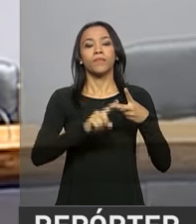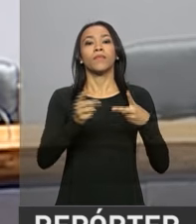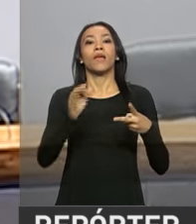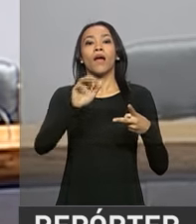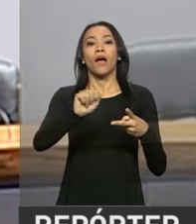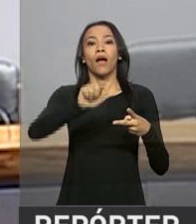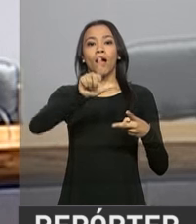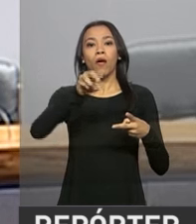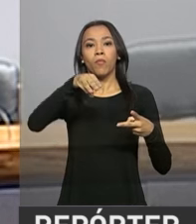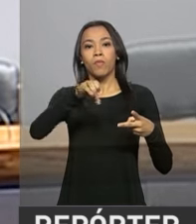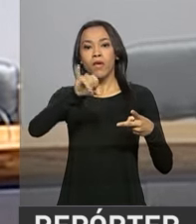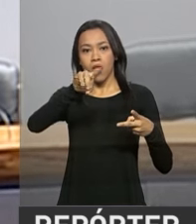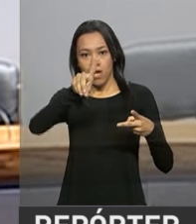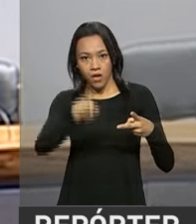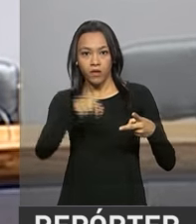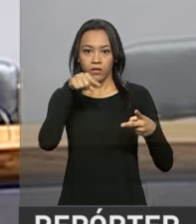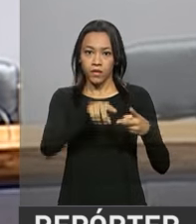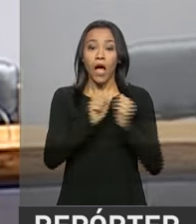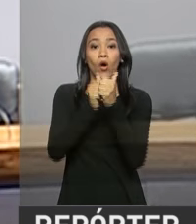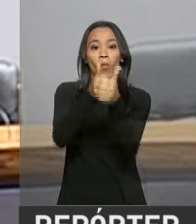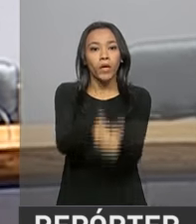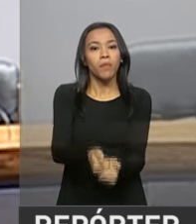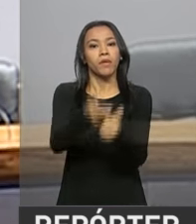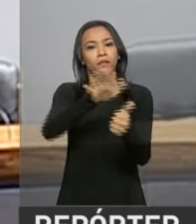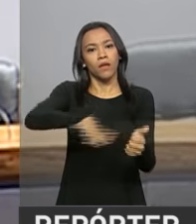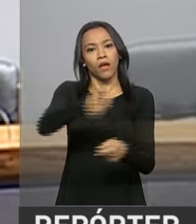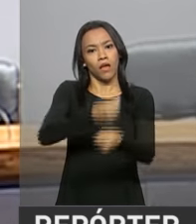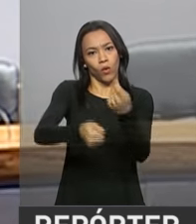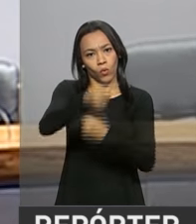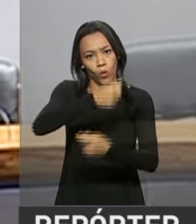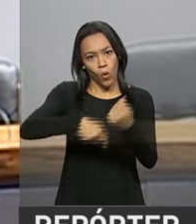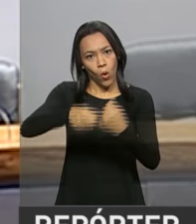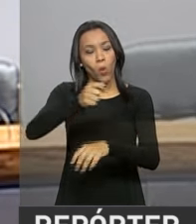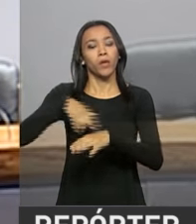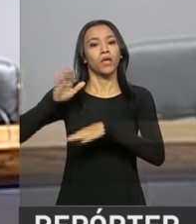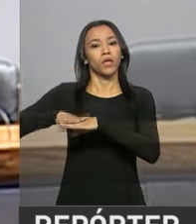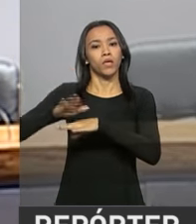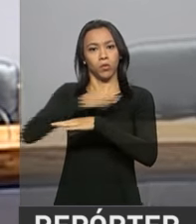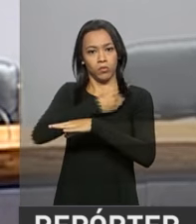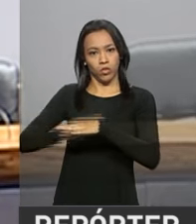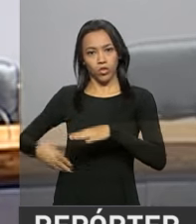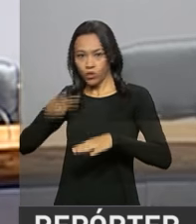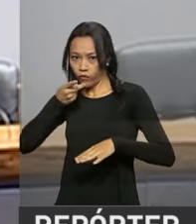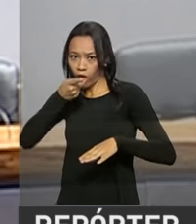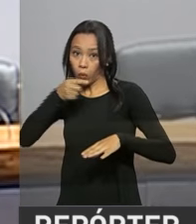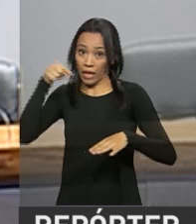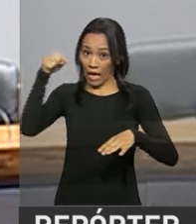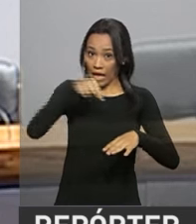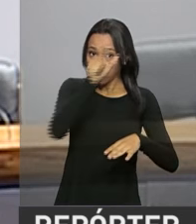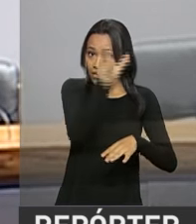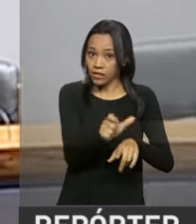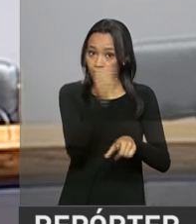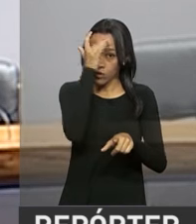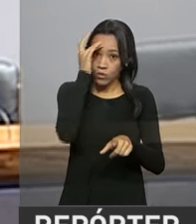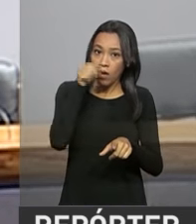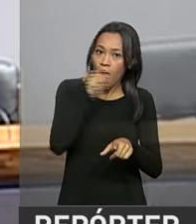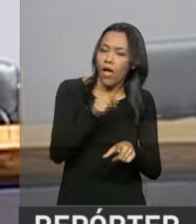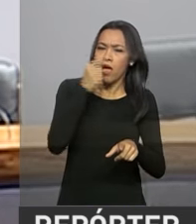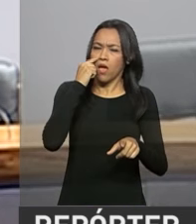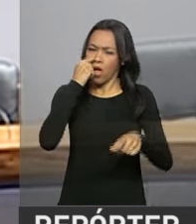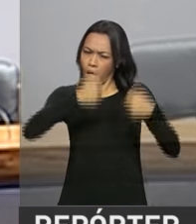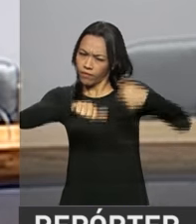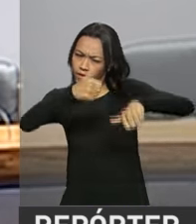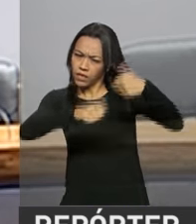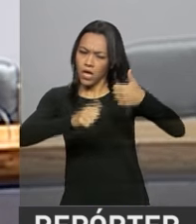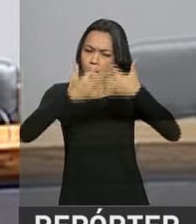de Acompanhamento Econômico e que, segundo o ministro Henrique Meirelles, vai ser responsável por fazer uma análise aí, cuidar